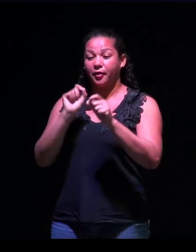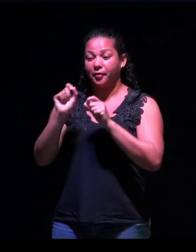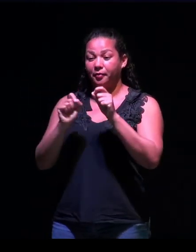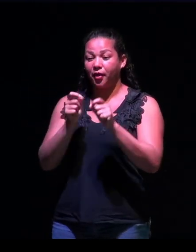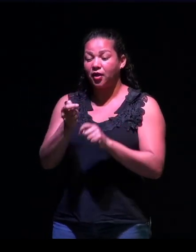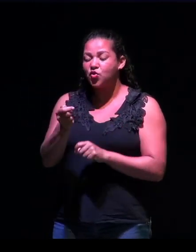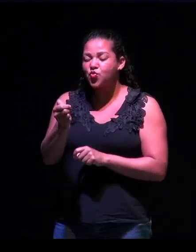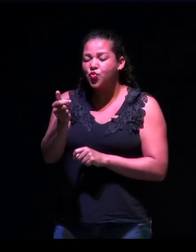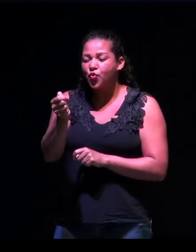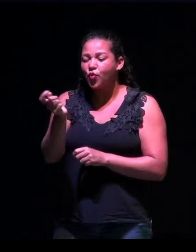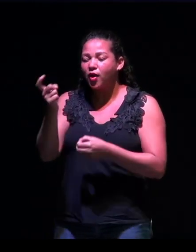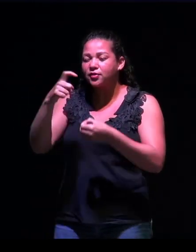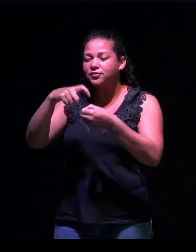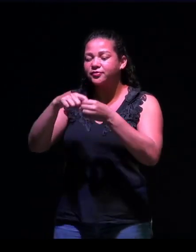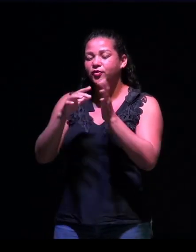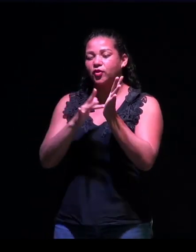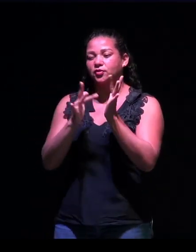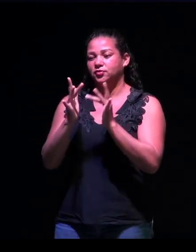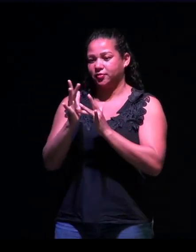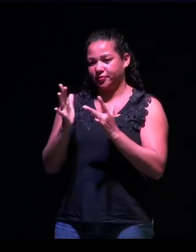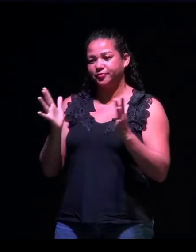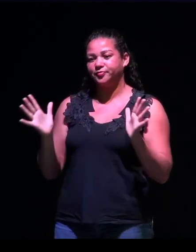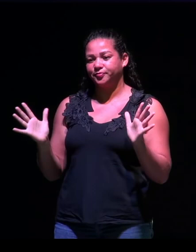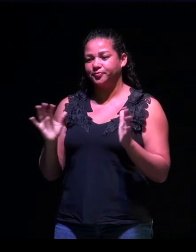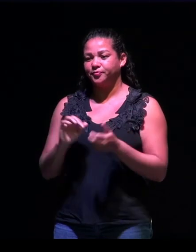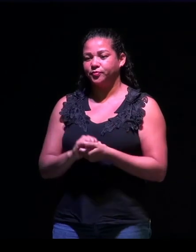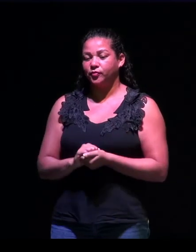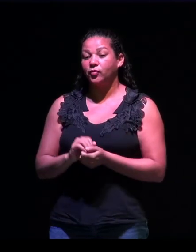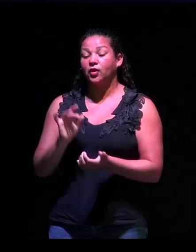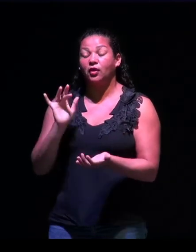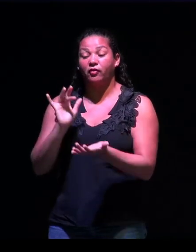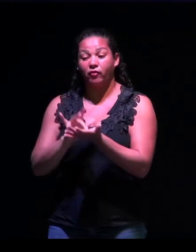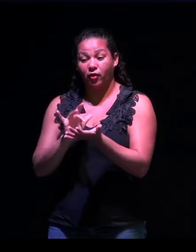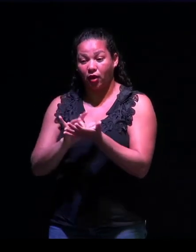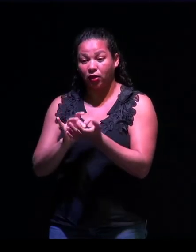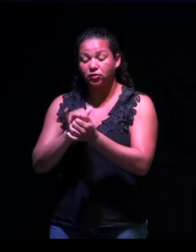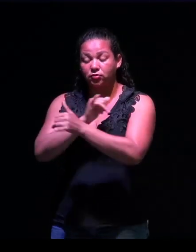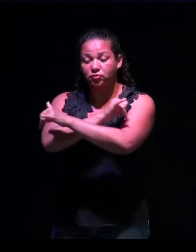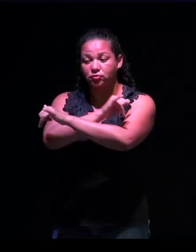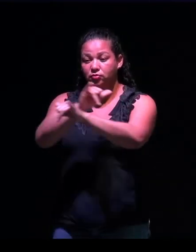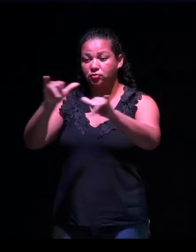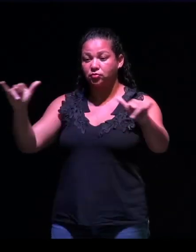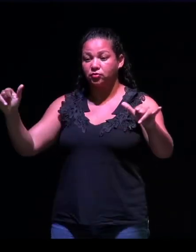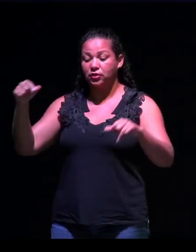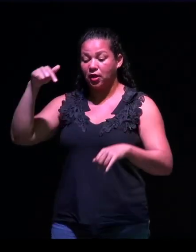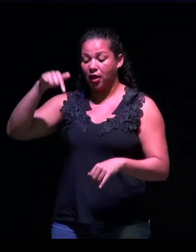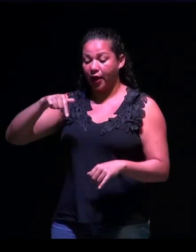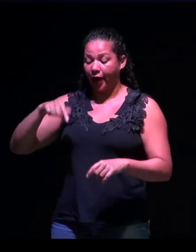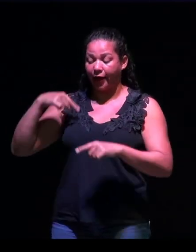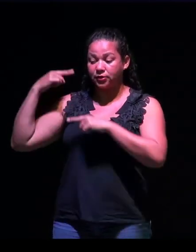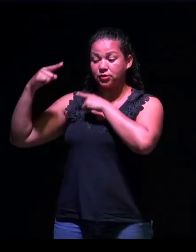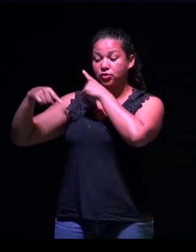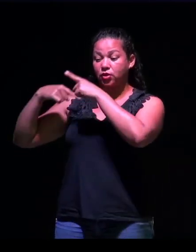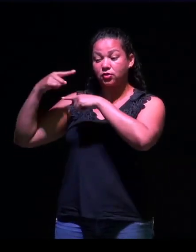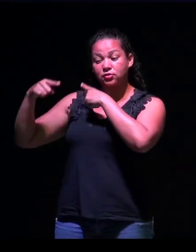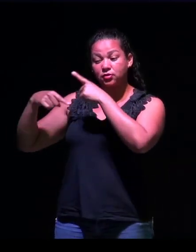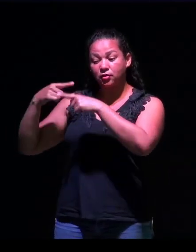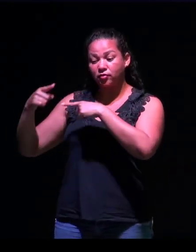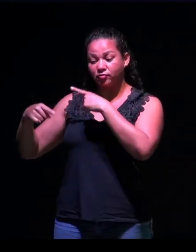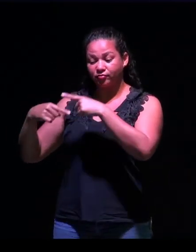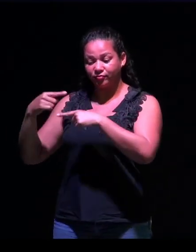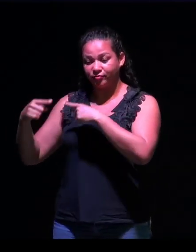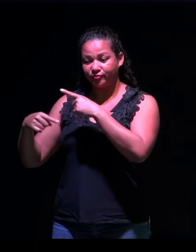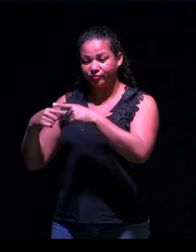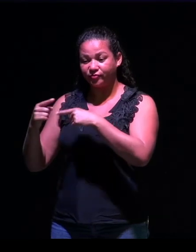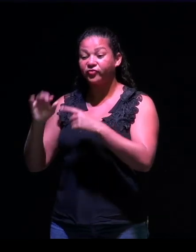portas. Em verdade lhes digo que não passará esta geração sem que tudo isso aconteça.